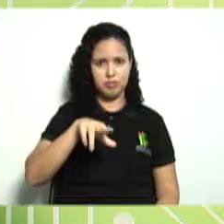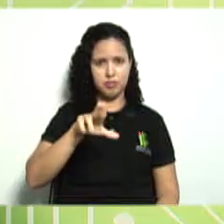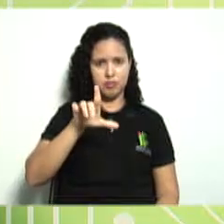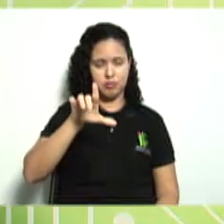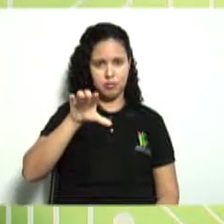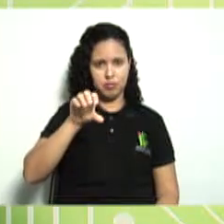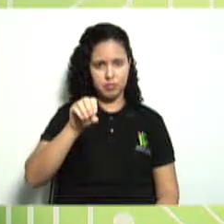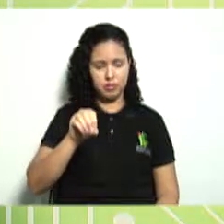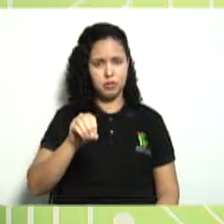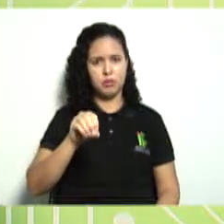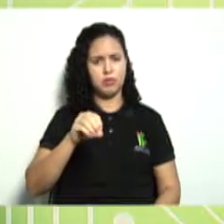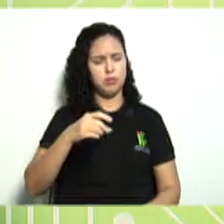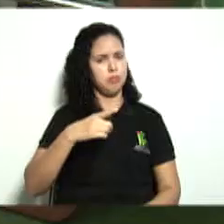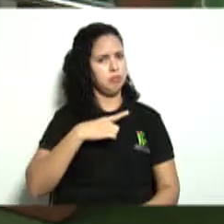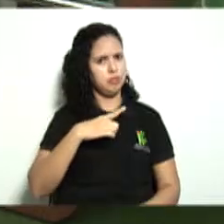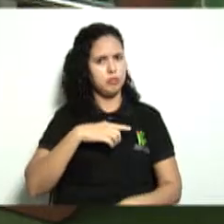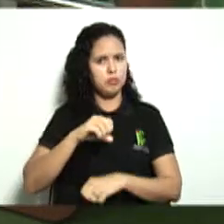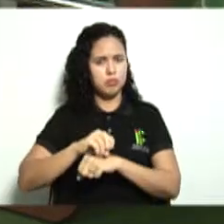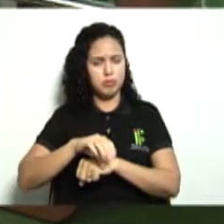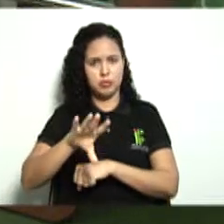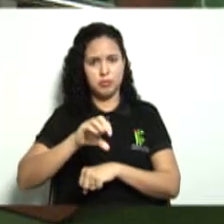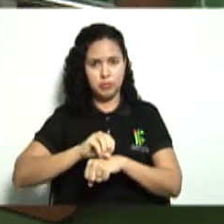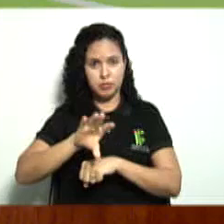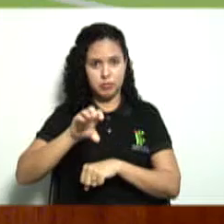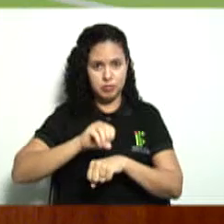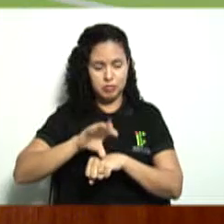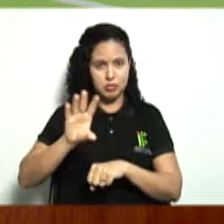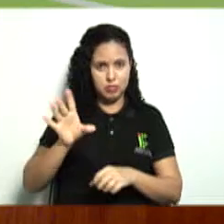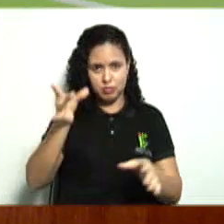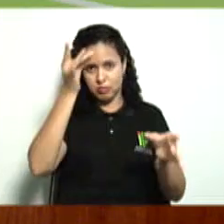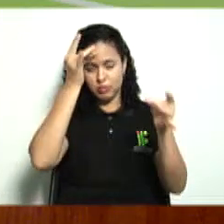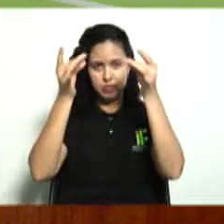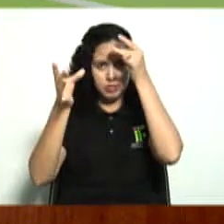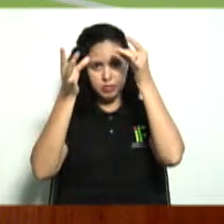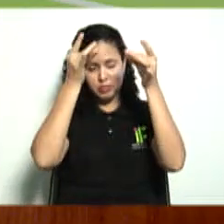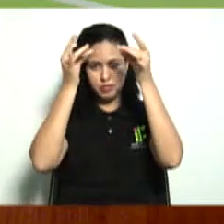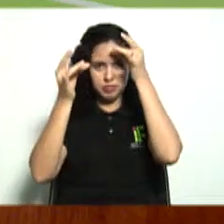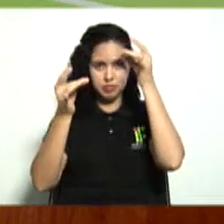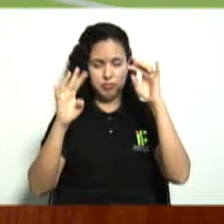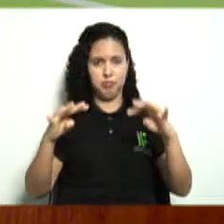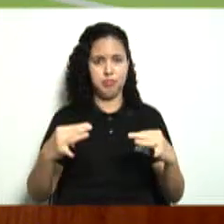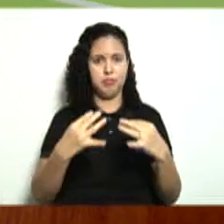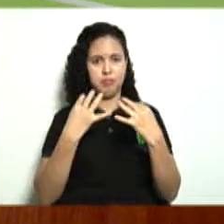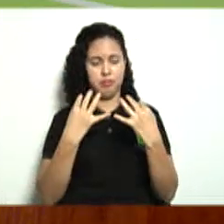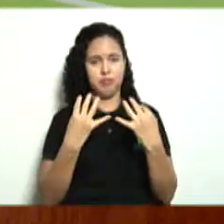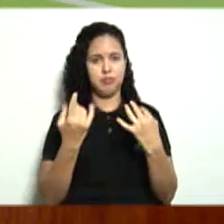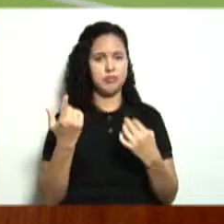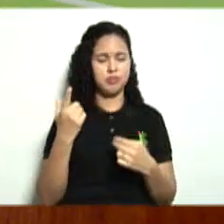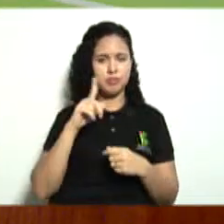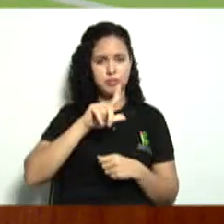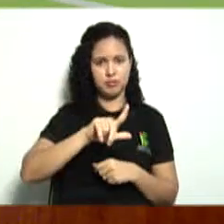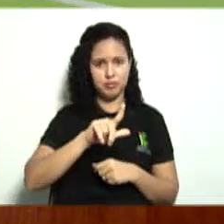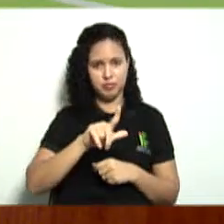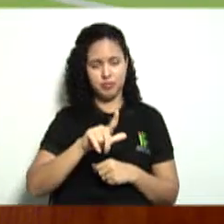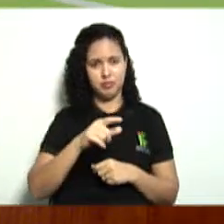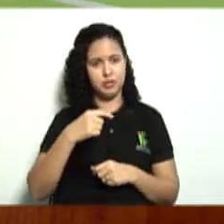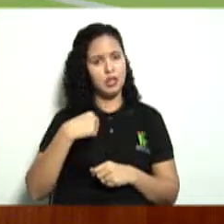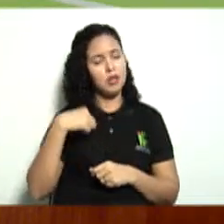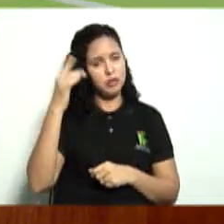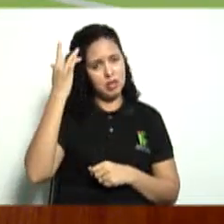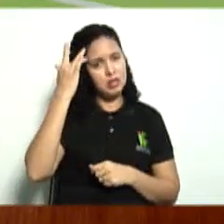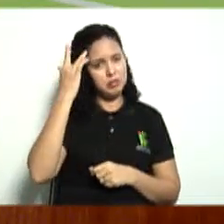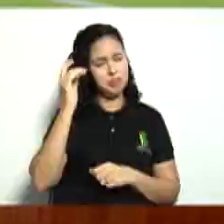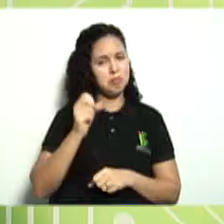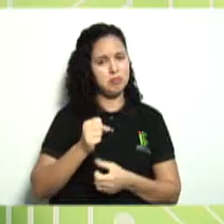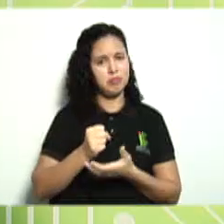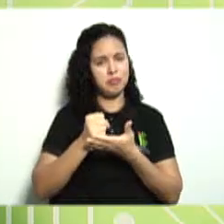Certo? Hoje eu estou dando dicas importantíssimas. Quem está prestando atenção na aula de hoje aí, Luiz, vai se dar muito bem, eu acho. Eu acho que vai se dar